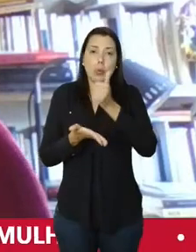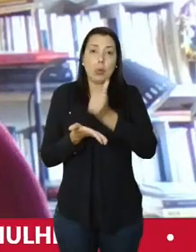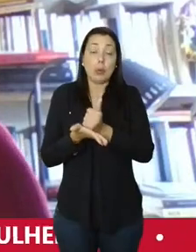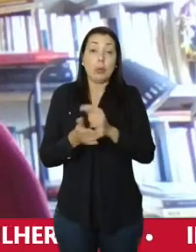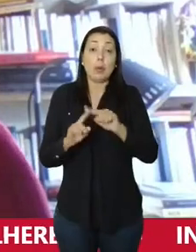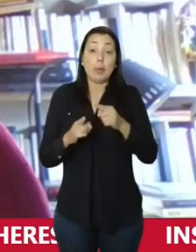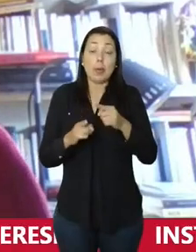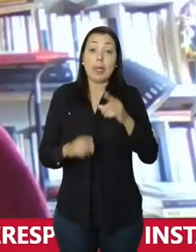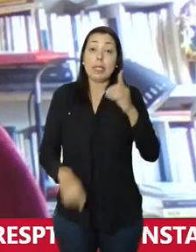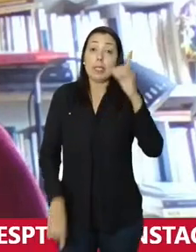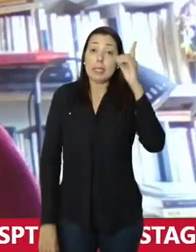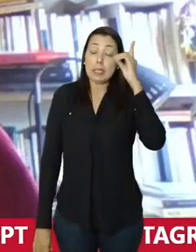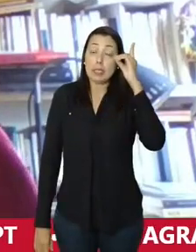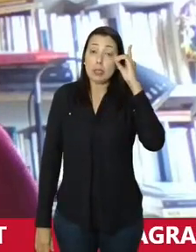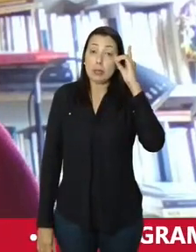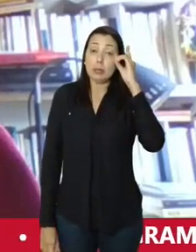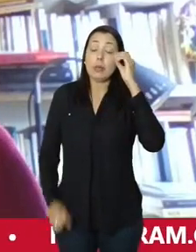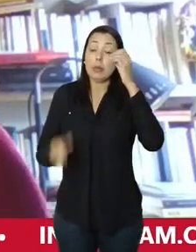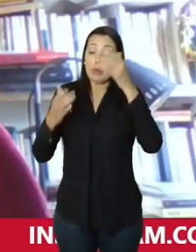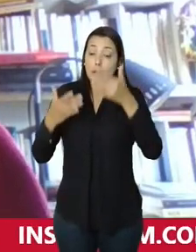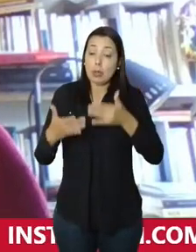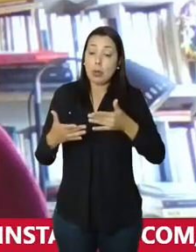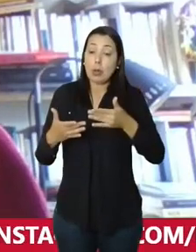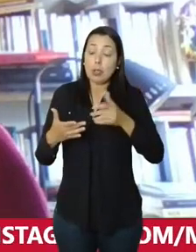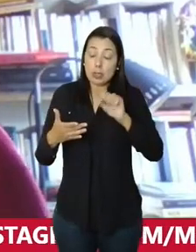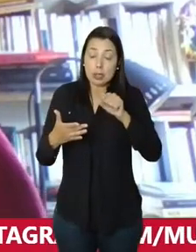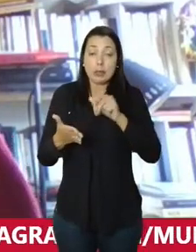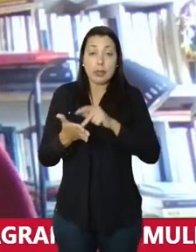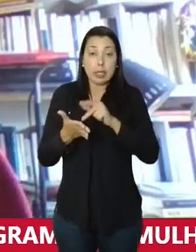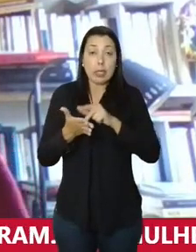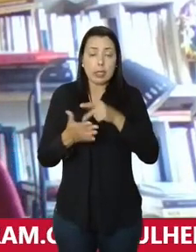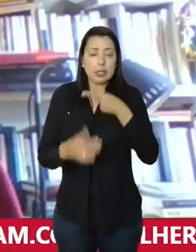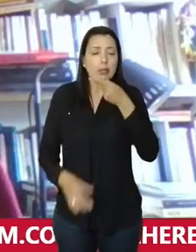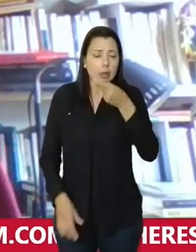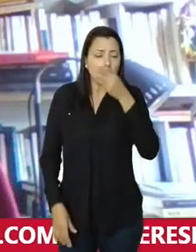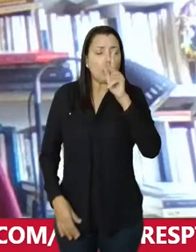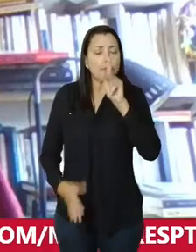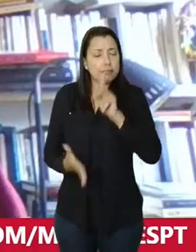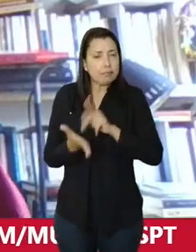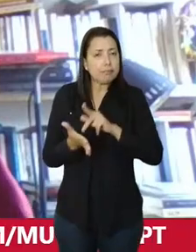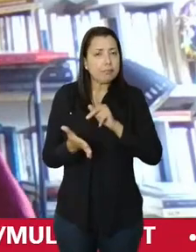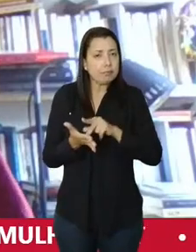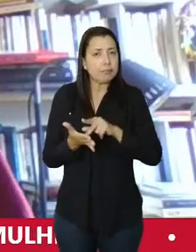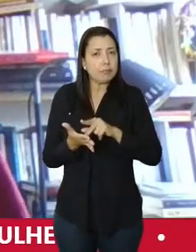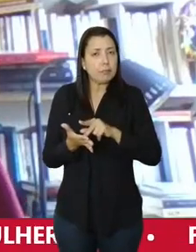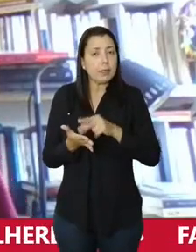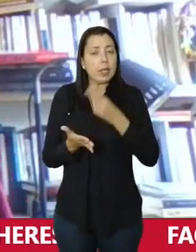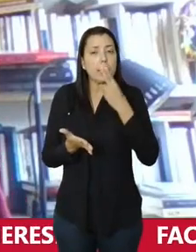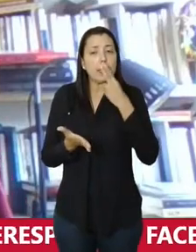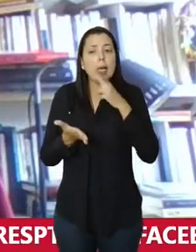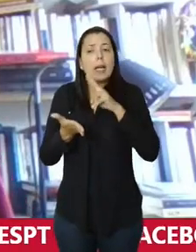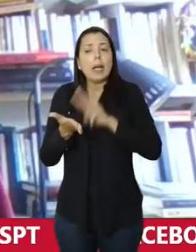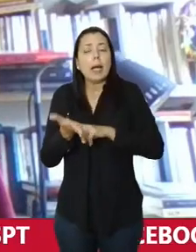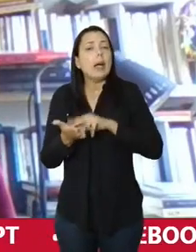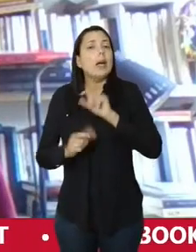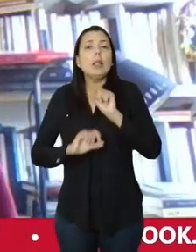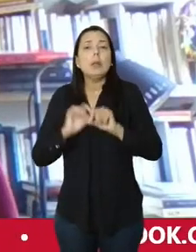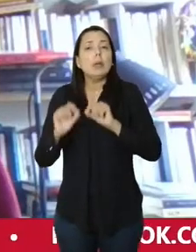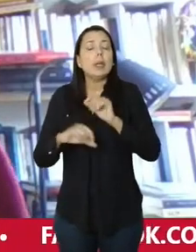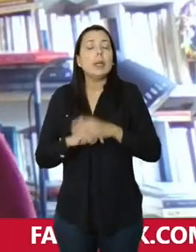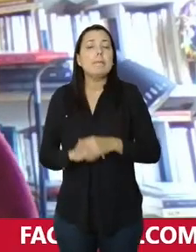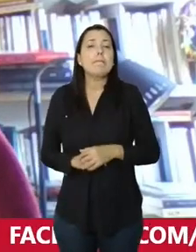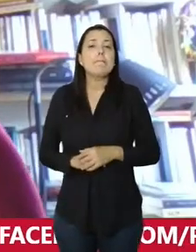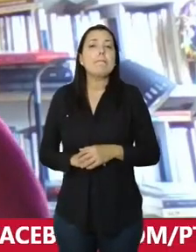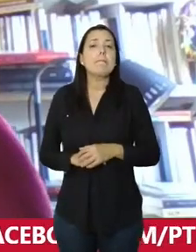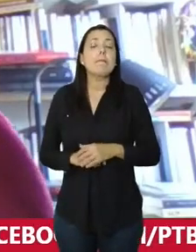Mas a Dilma foi profética. A presidenta Dilma foi profética. Ela, naquela carta,